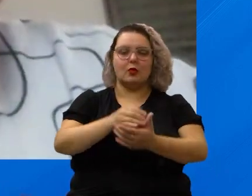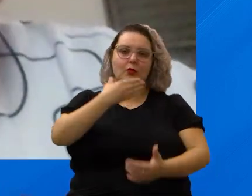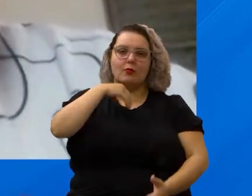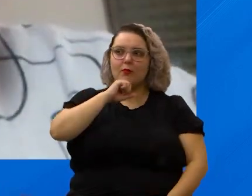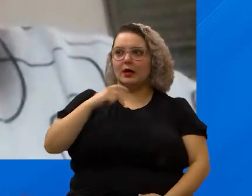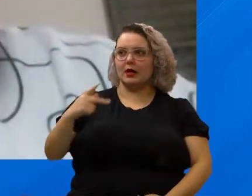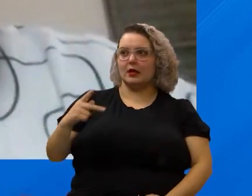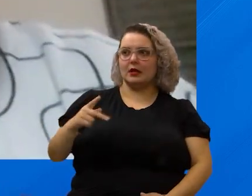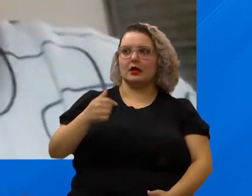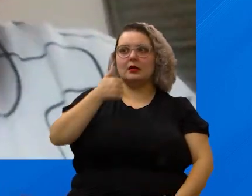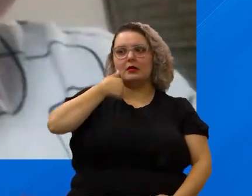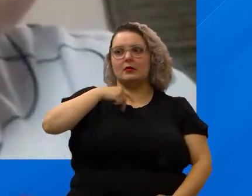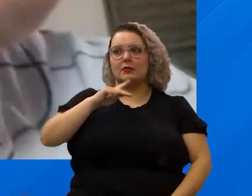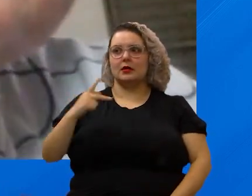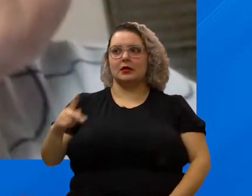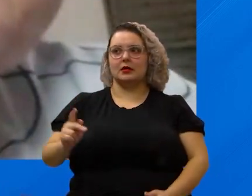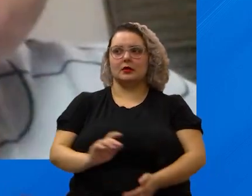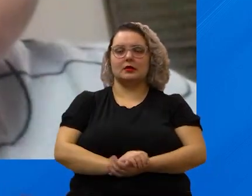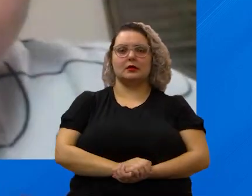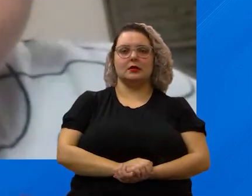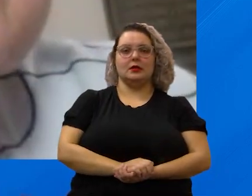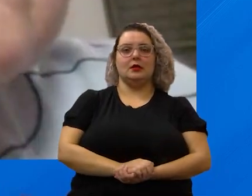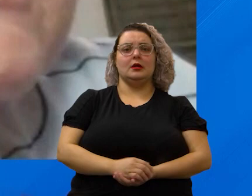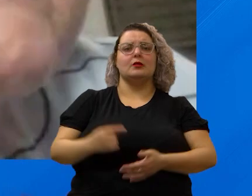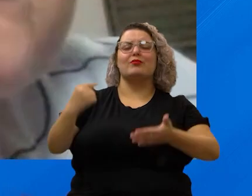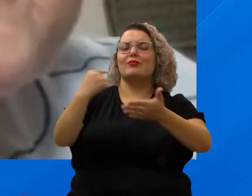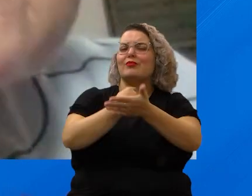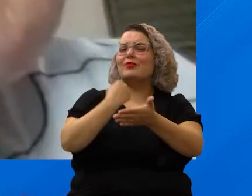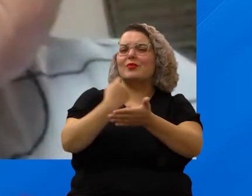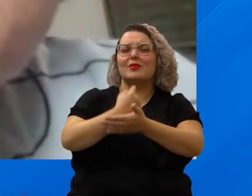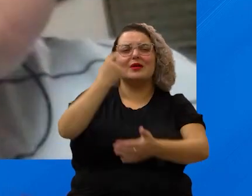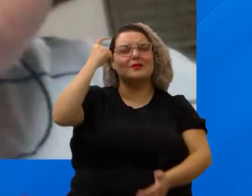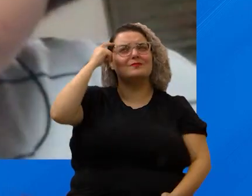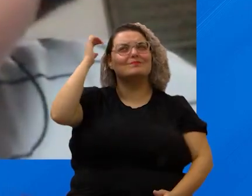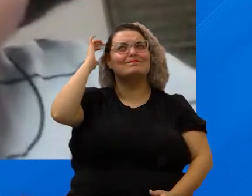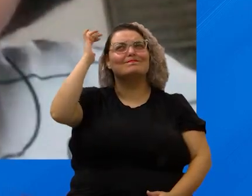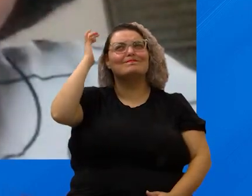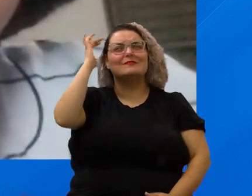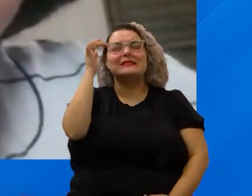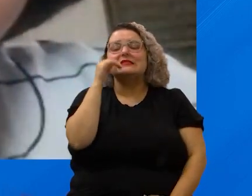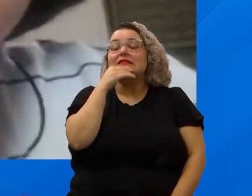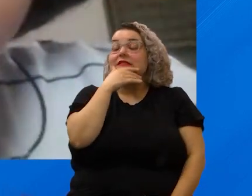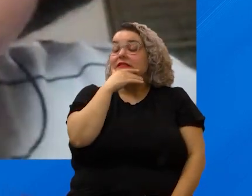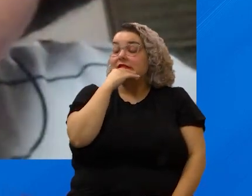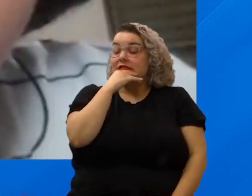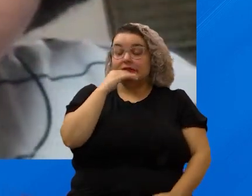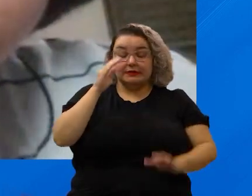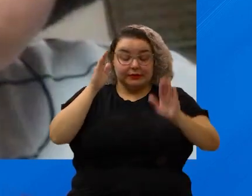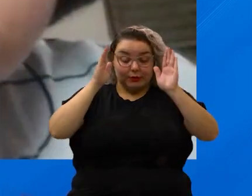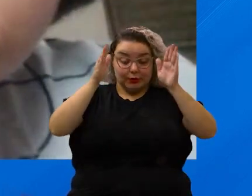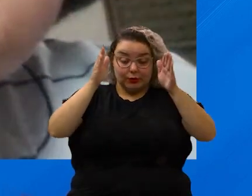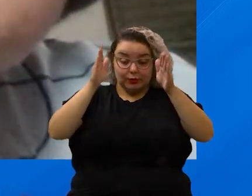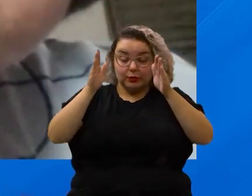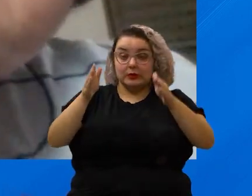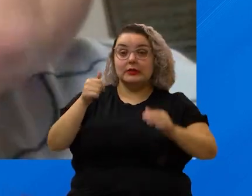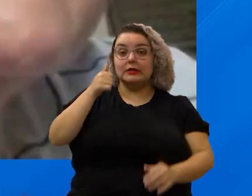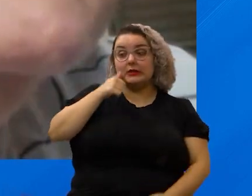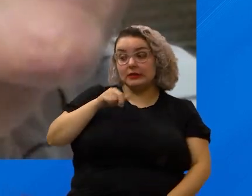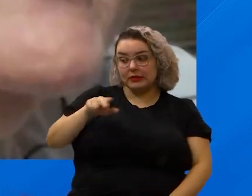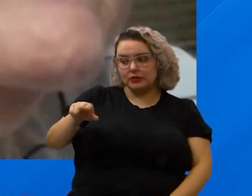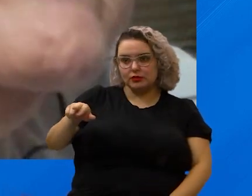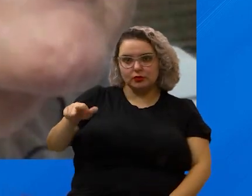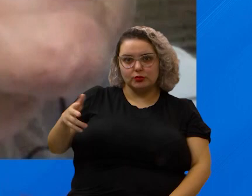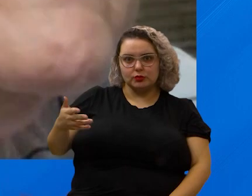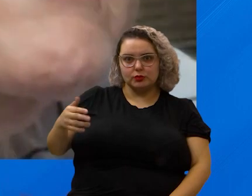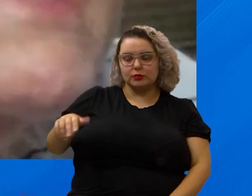Eu ficava assim, me perguntando o tempo todo, né, meu pensamento muito centrado nelas,